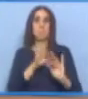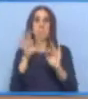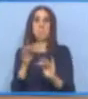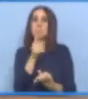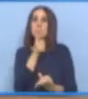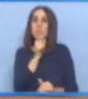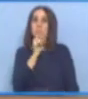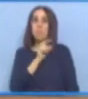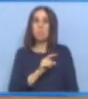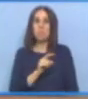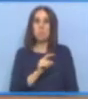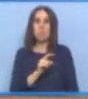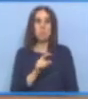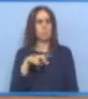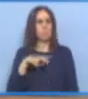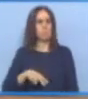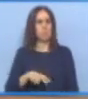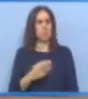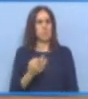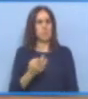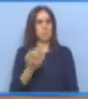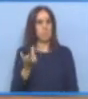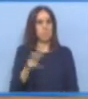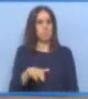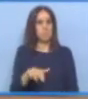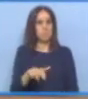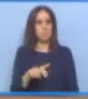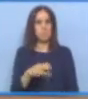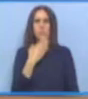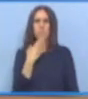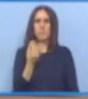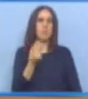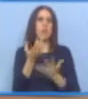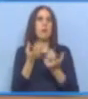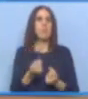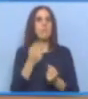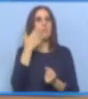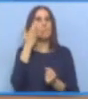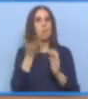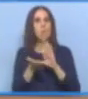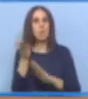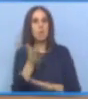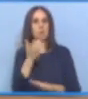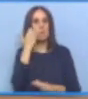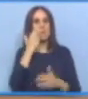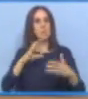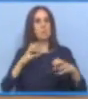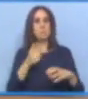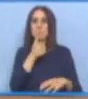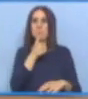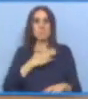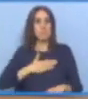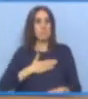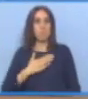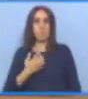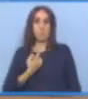se quisermos, mesmo em Portugal, nós tivemos essa questão em que houve muitos jovens que emigraram na altura da crise, não porque quiseram, mas